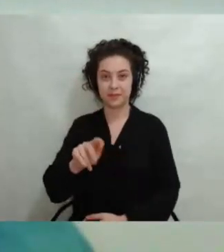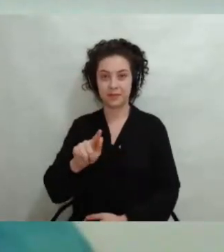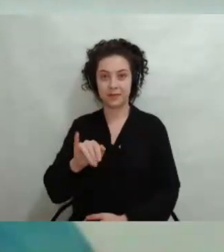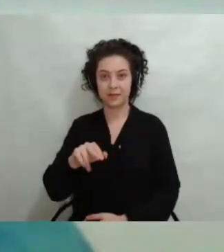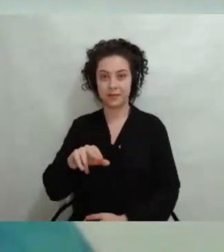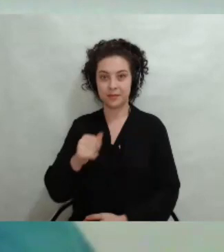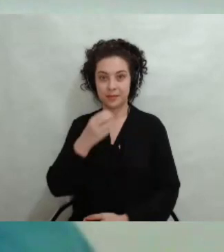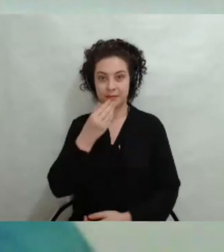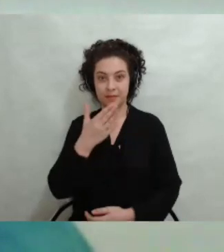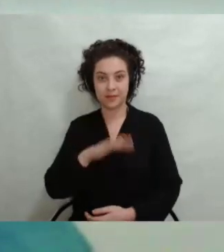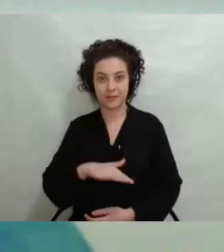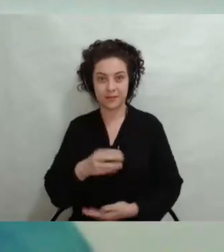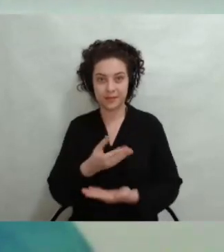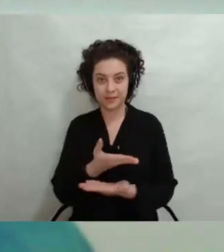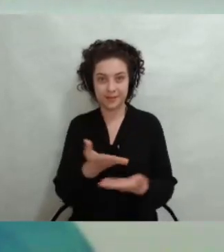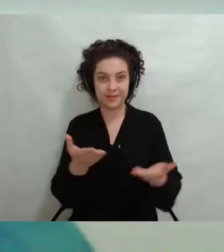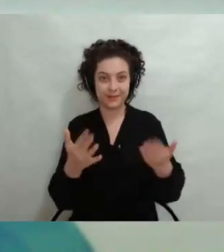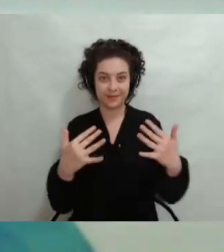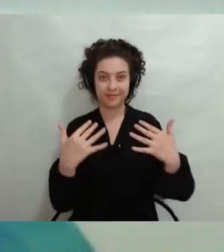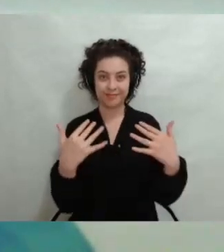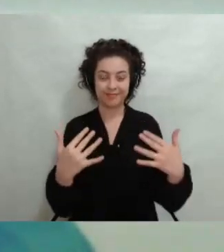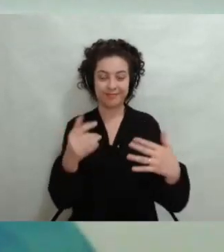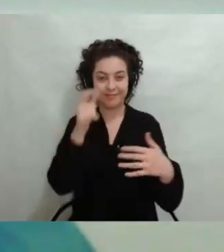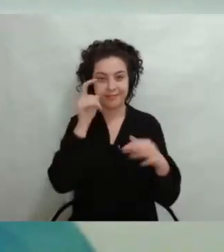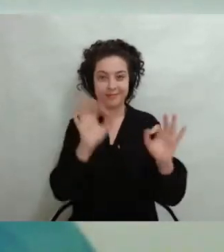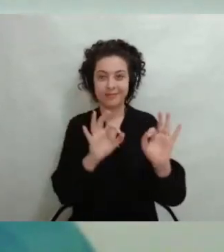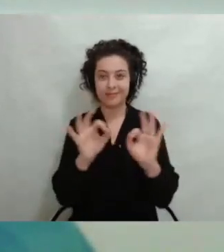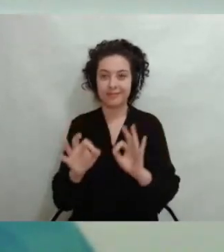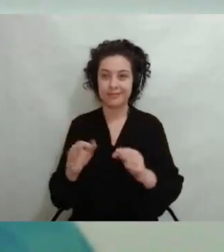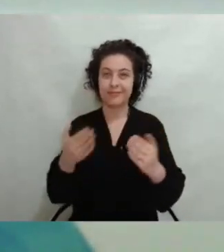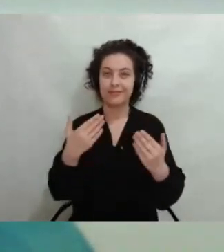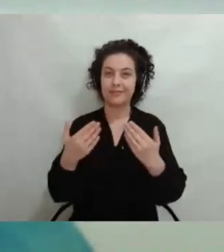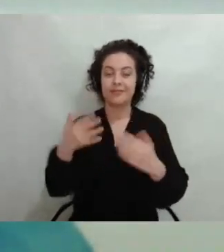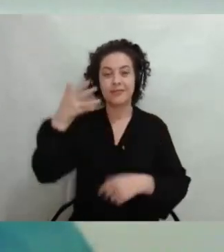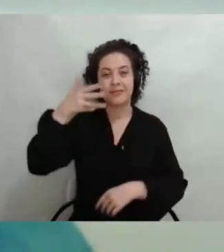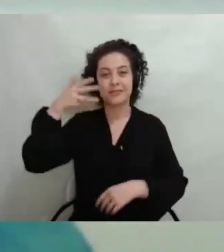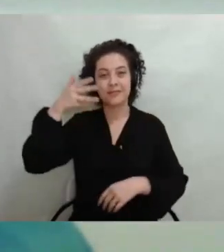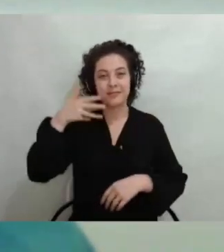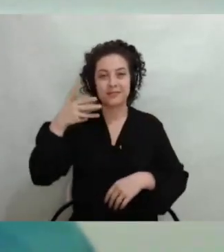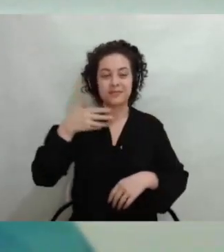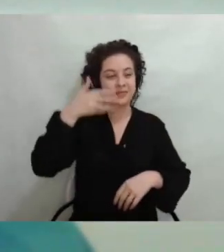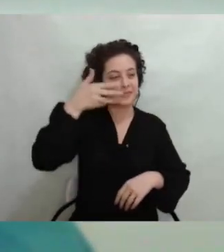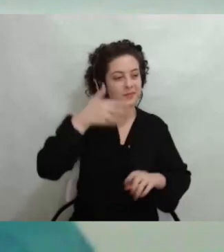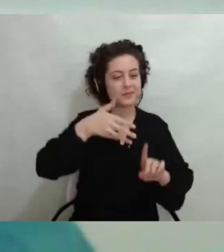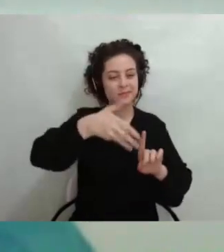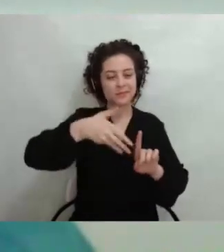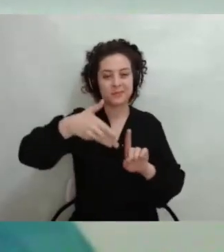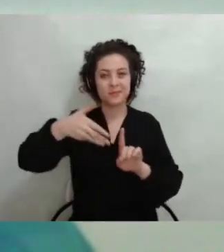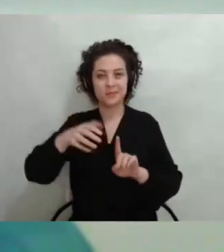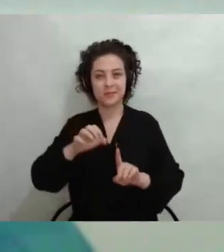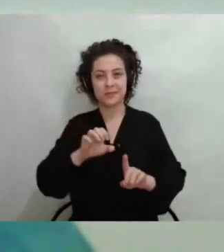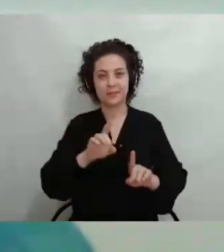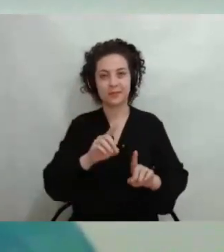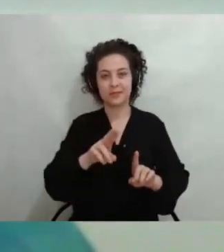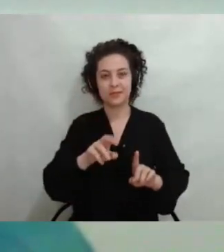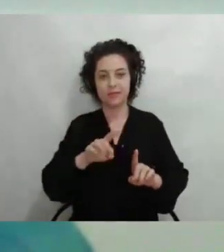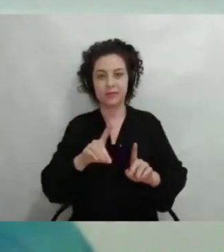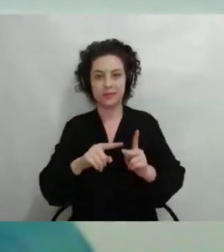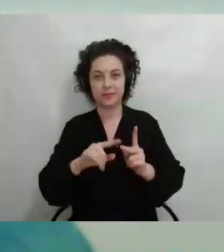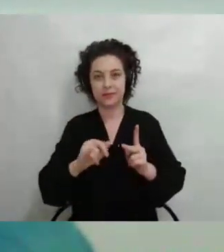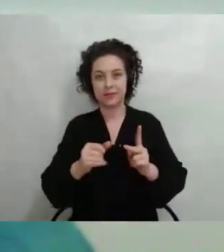estão acompanhando esta mesa, meus colegas de mesa, Eduardo, José Roberto, professor Nelson,